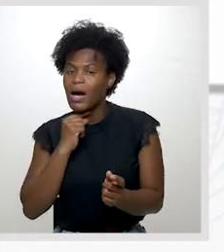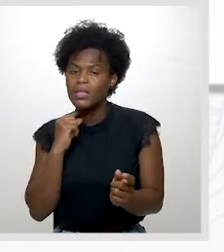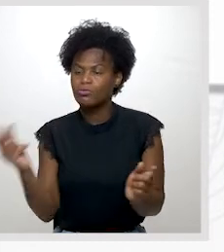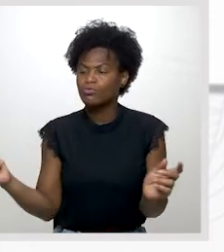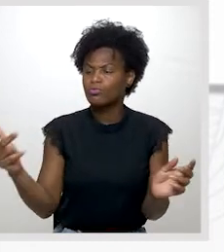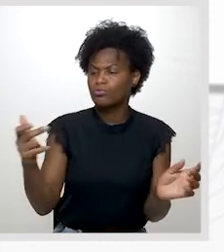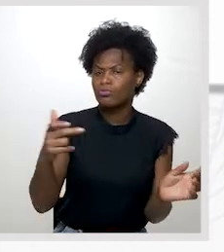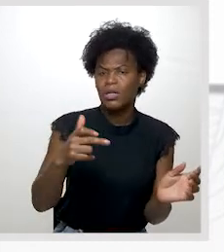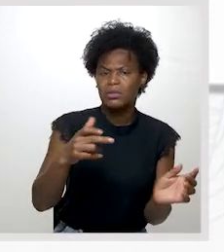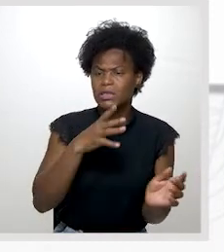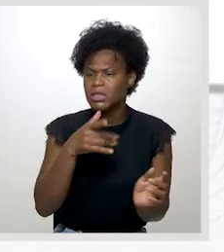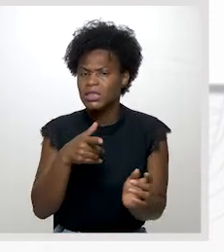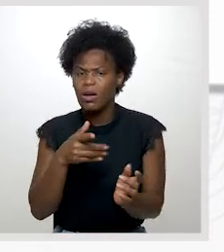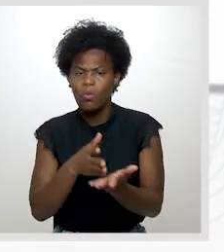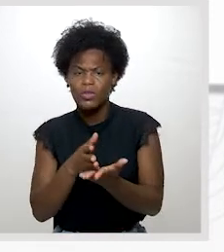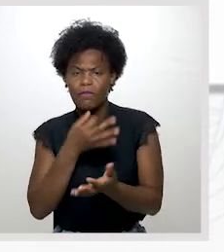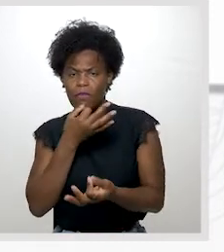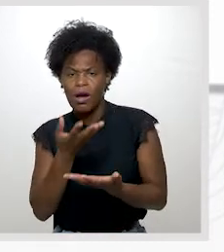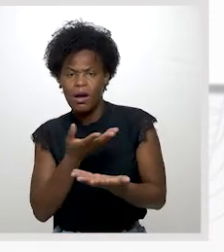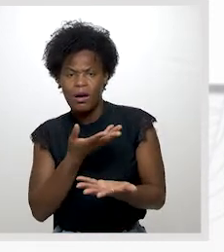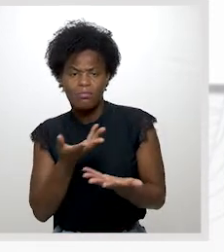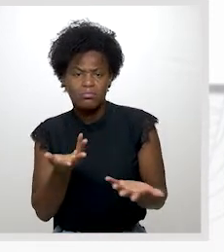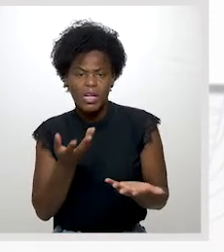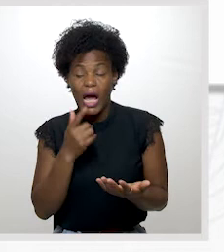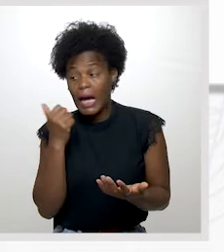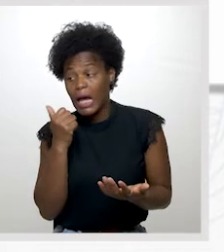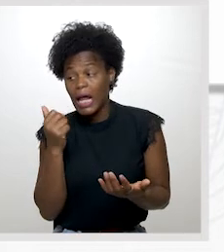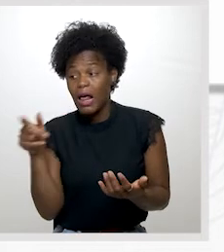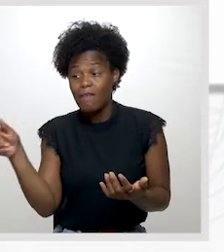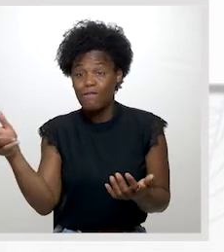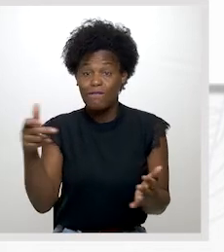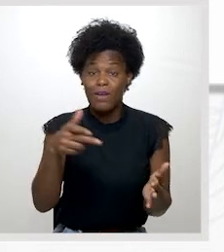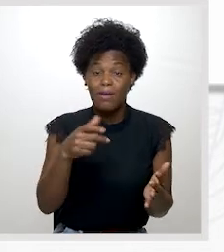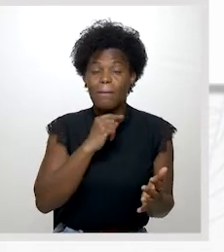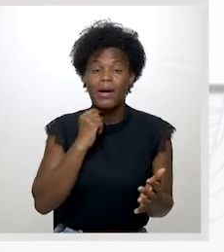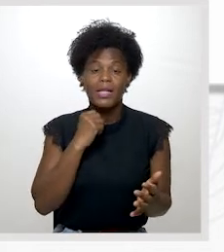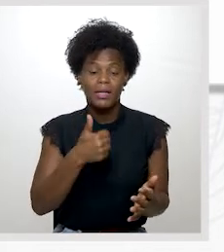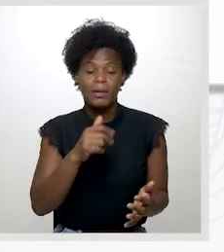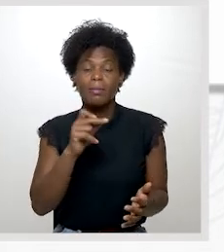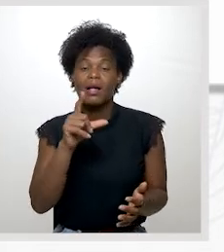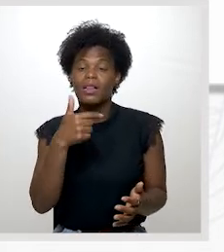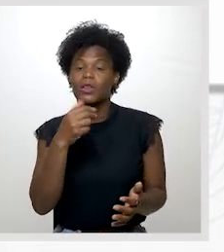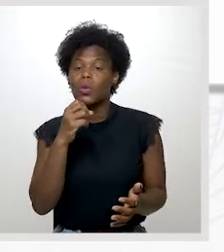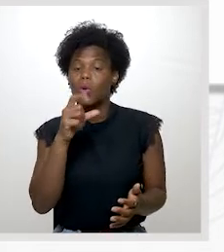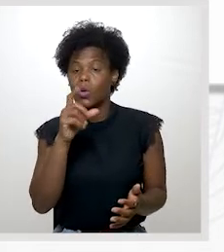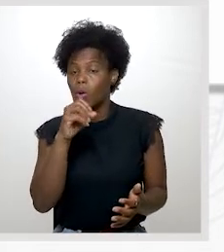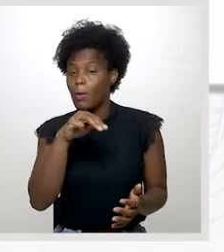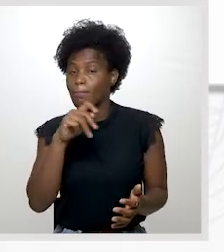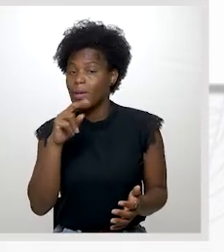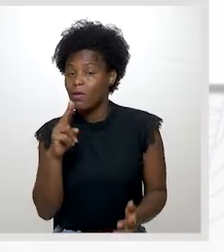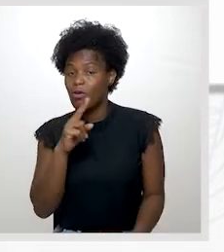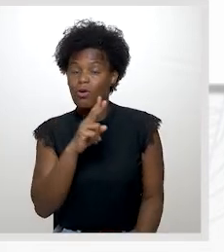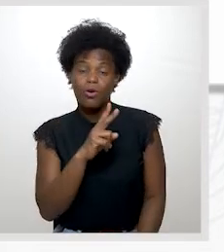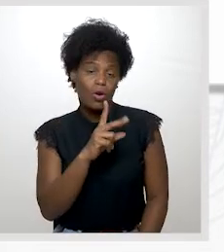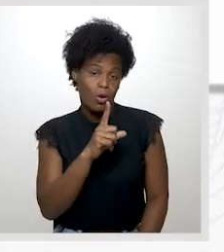padre, disse em continuação da conversa: aquele que aí vem é o padre Bartolomeu Lourenço, a quem chamam